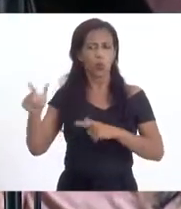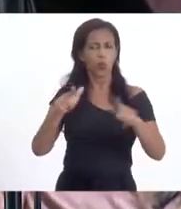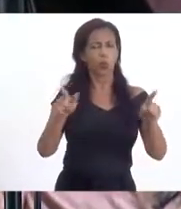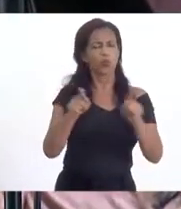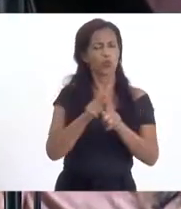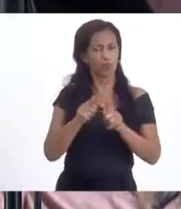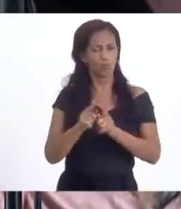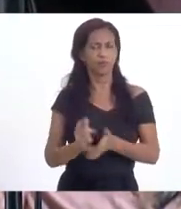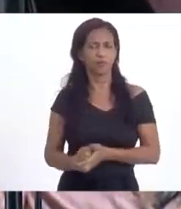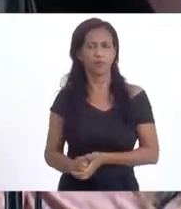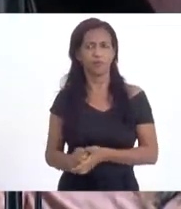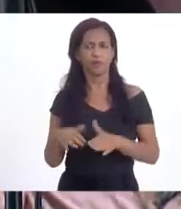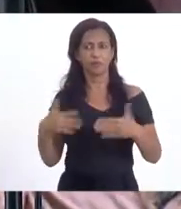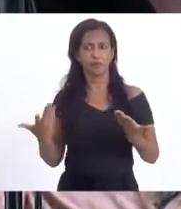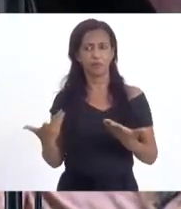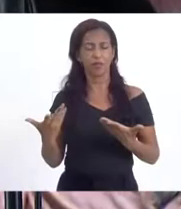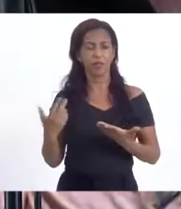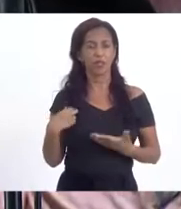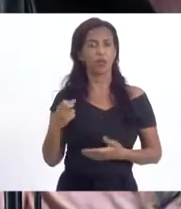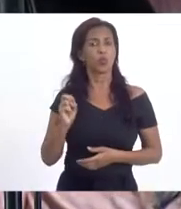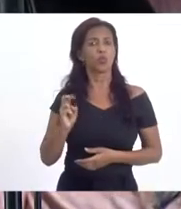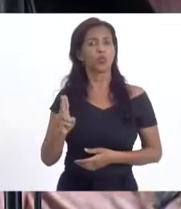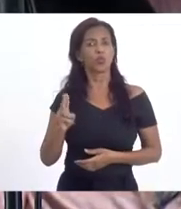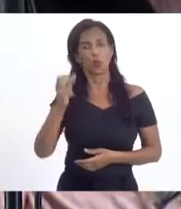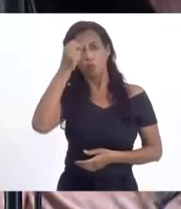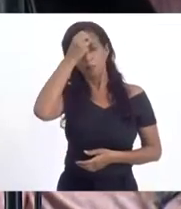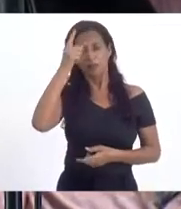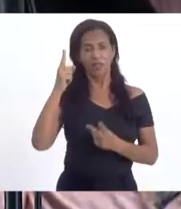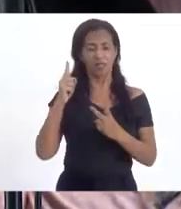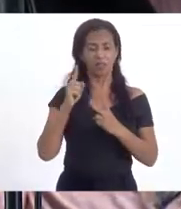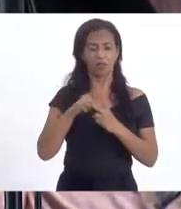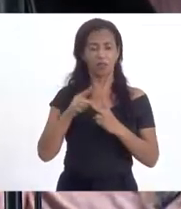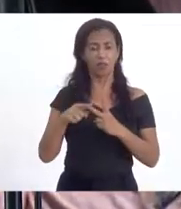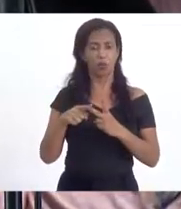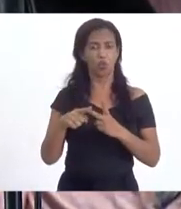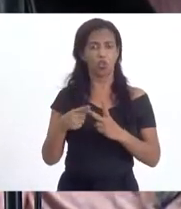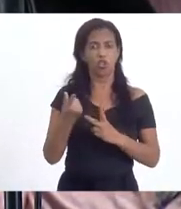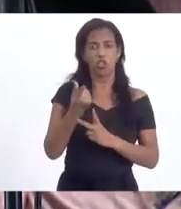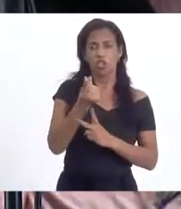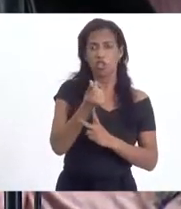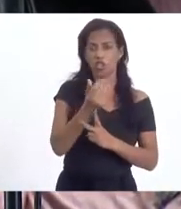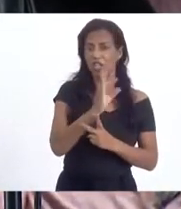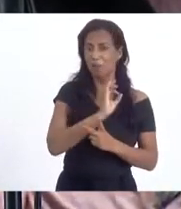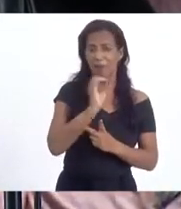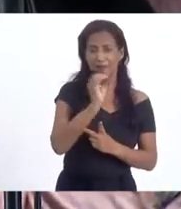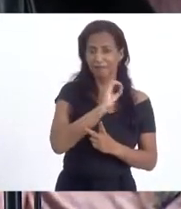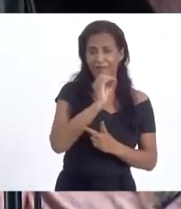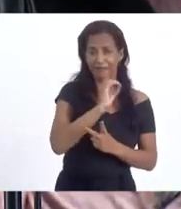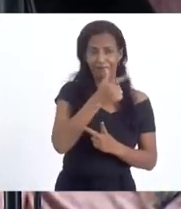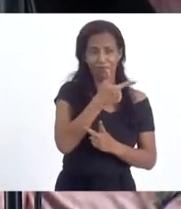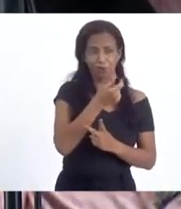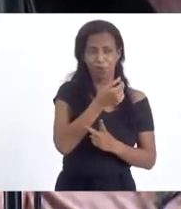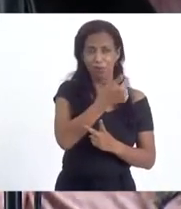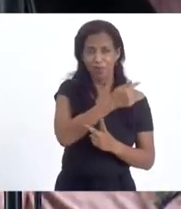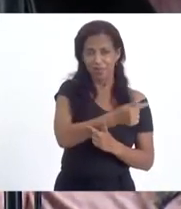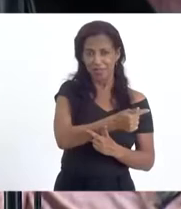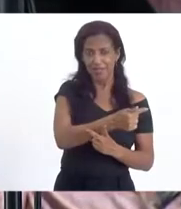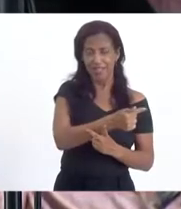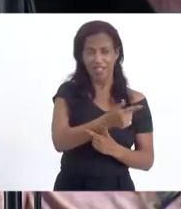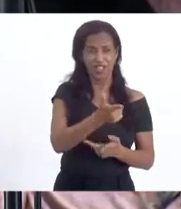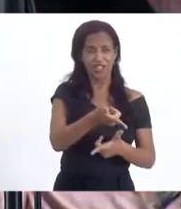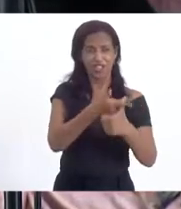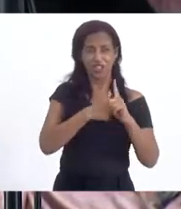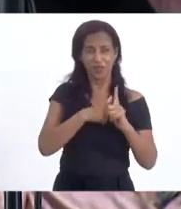estão fazendo. Então, eu sou uma prefeita que vivi dois momentos. Dinheiro para nada em 2017 e 100 milhões de